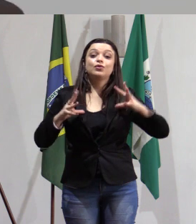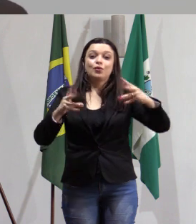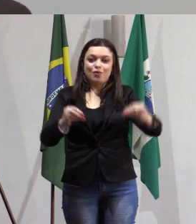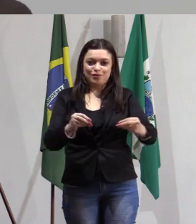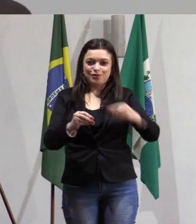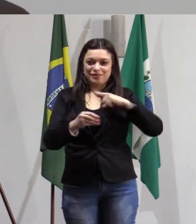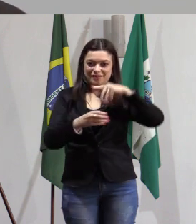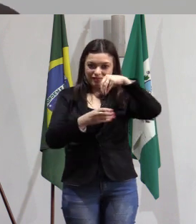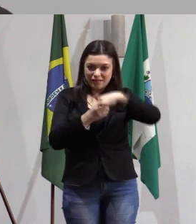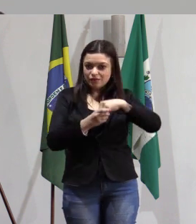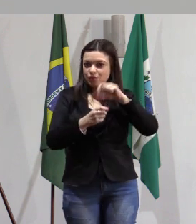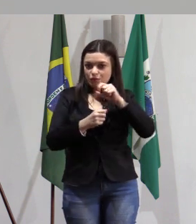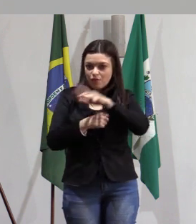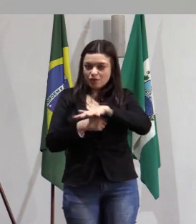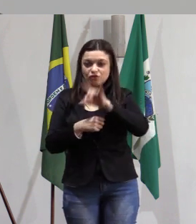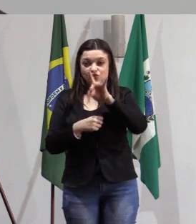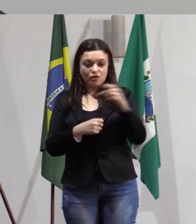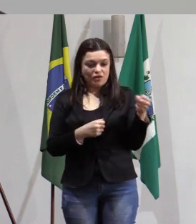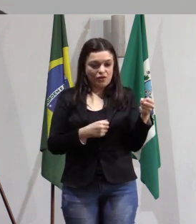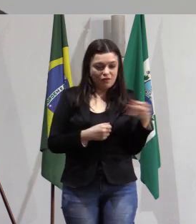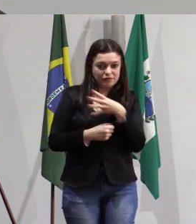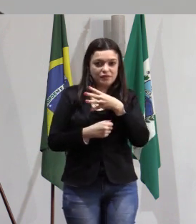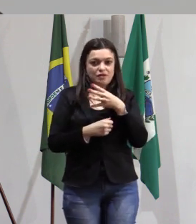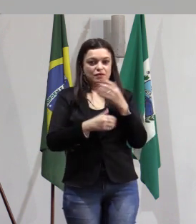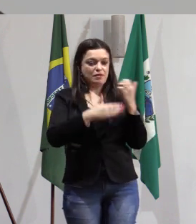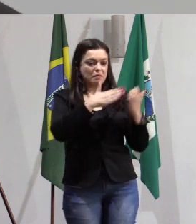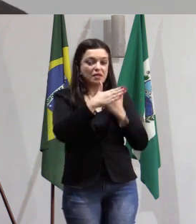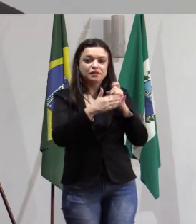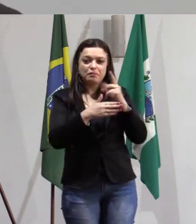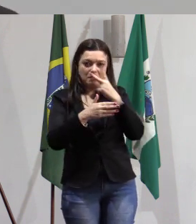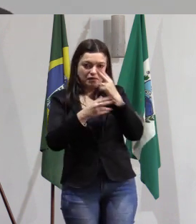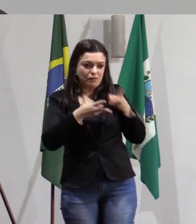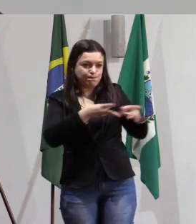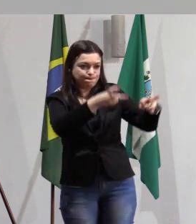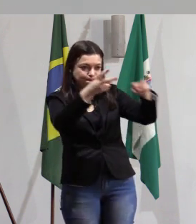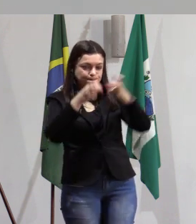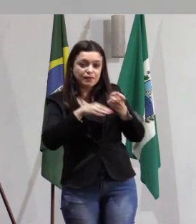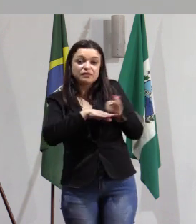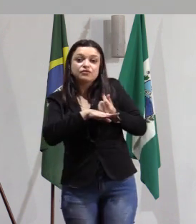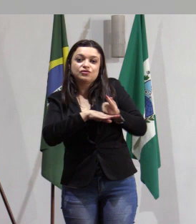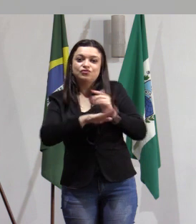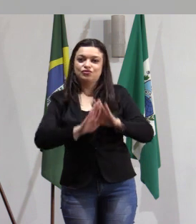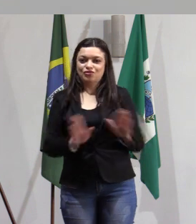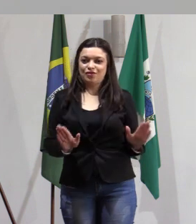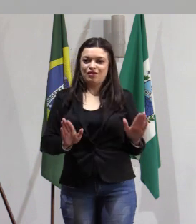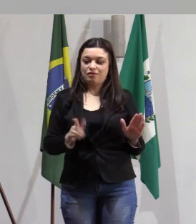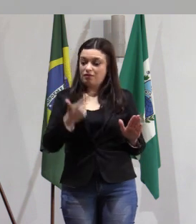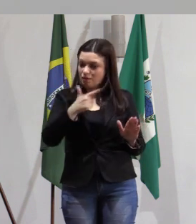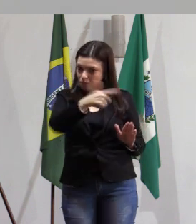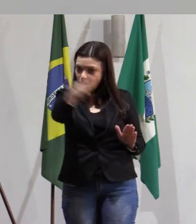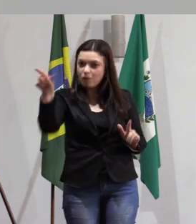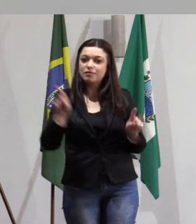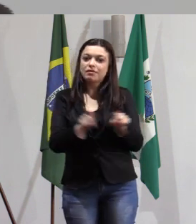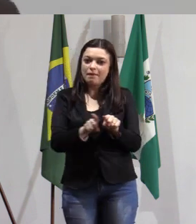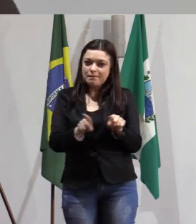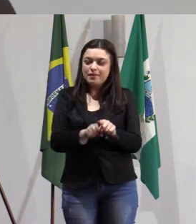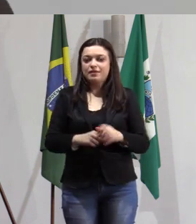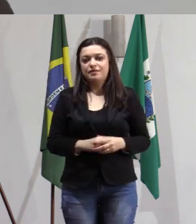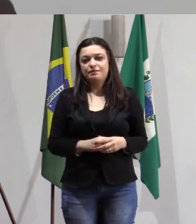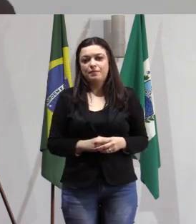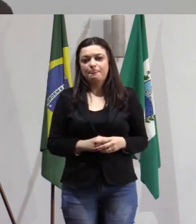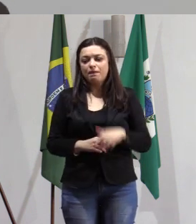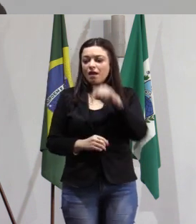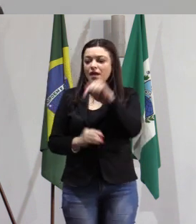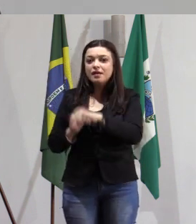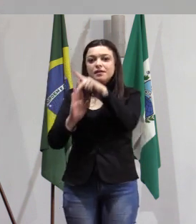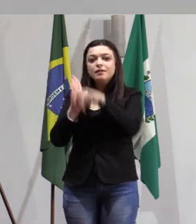apenas o empreendedorismo, a inovação, a captação de recursos. Uma primeira ausência muito